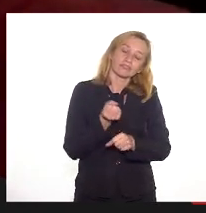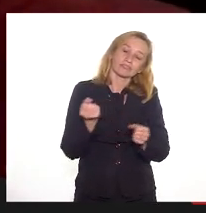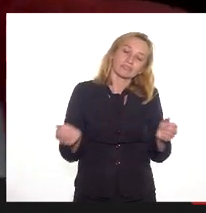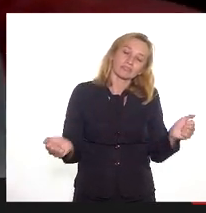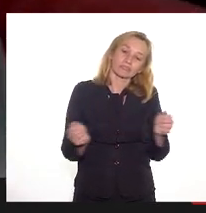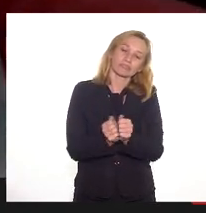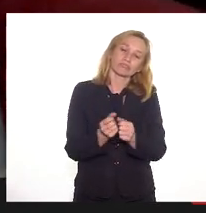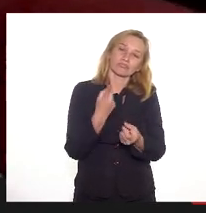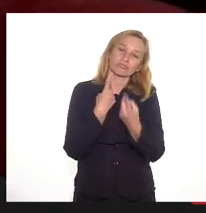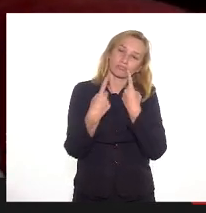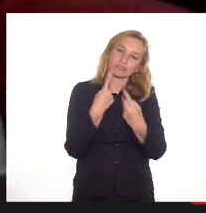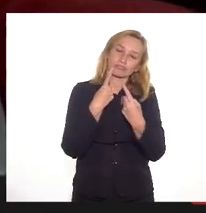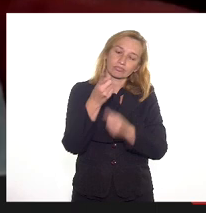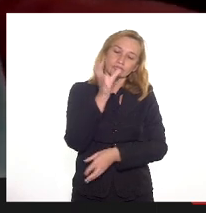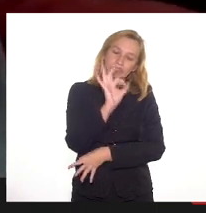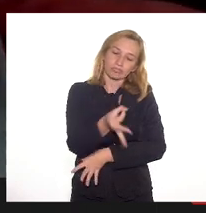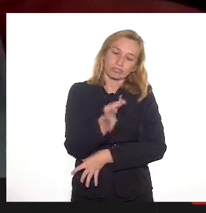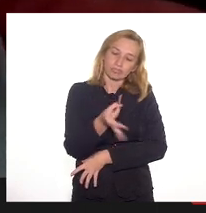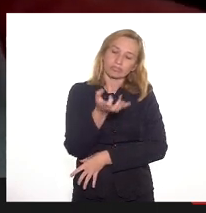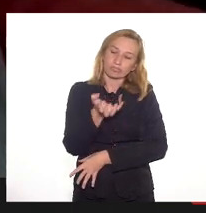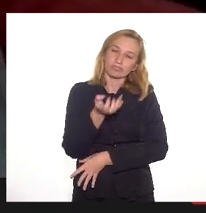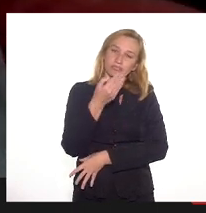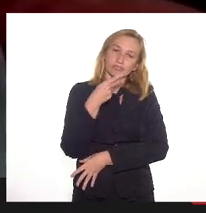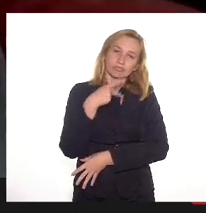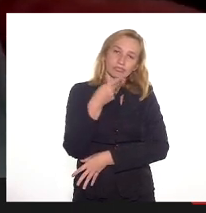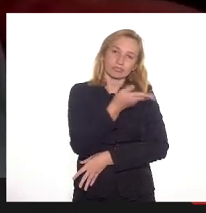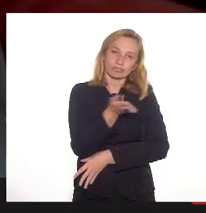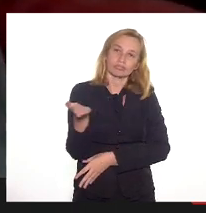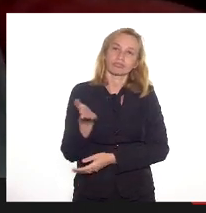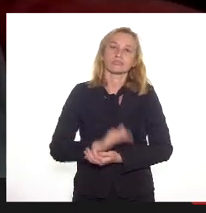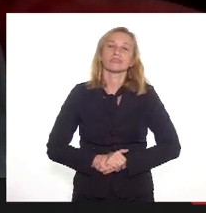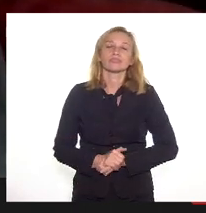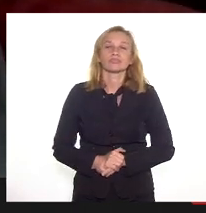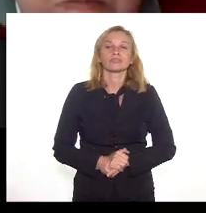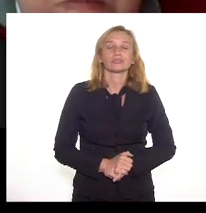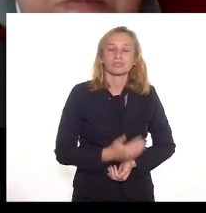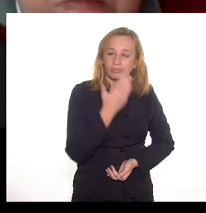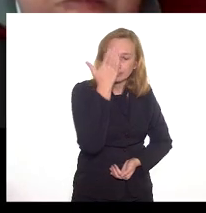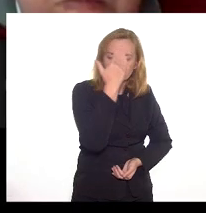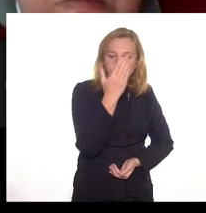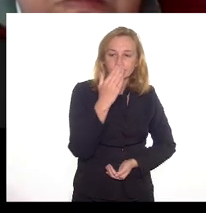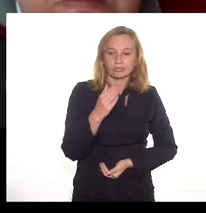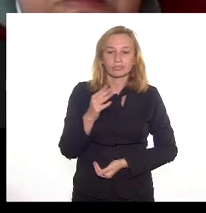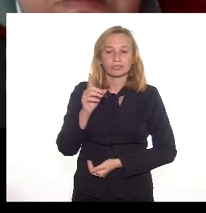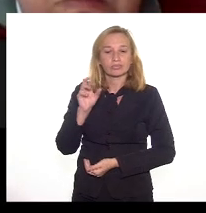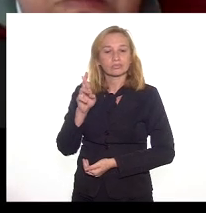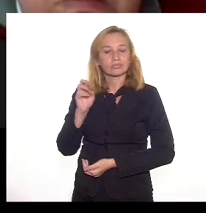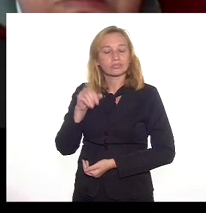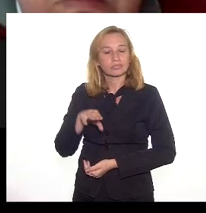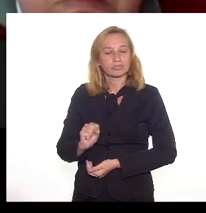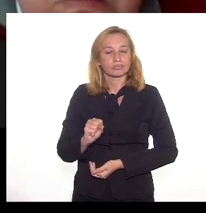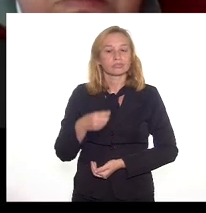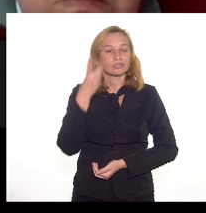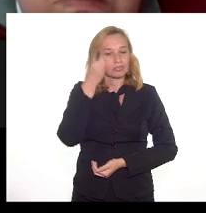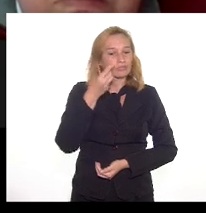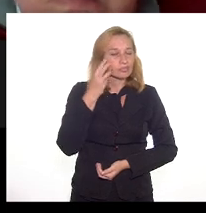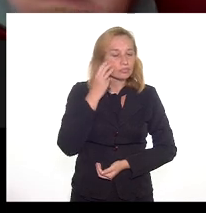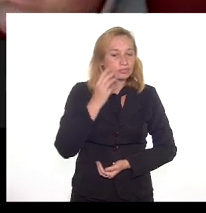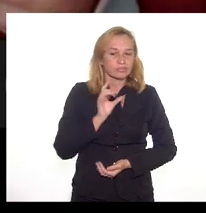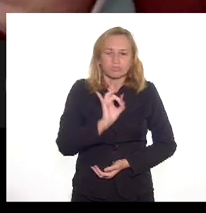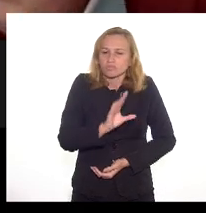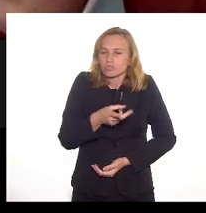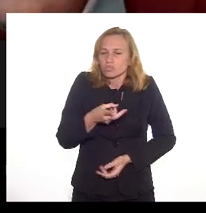diálogo permanente. É isso que eu queria colocar. Obrigada, bom tempo. Deputado Valdeque. Não,